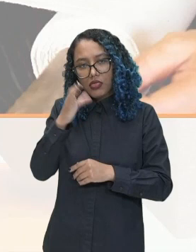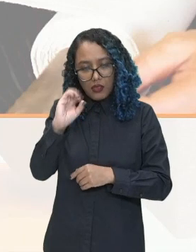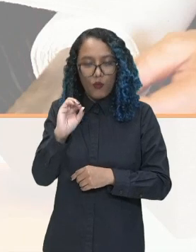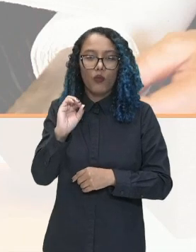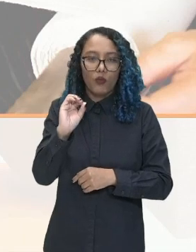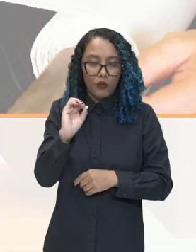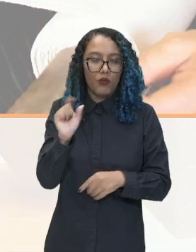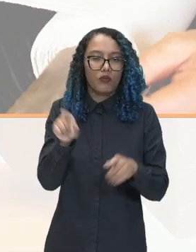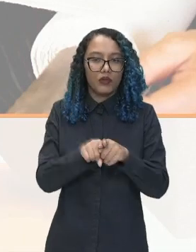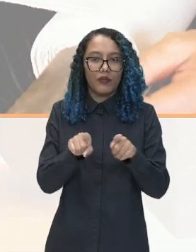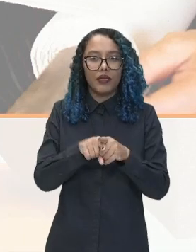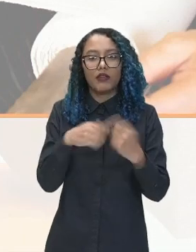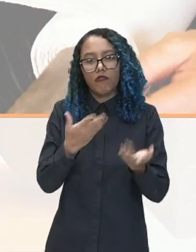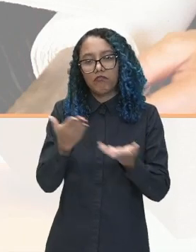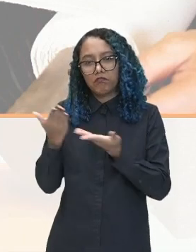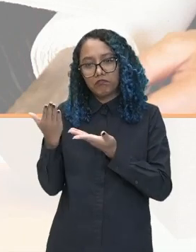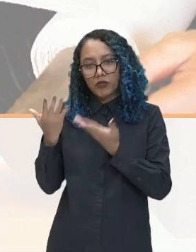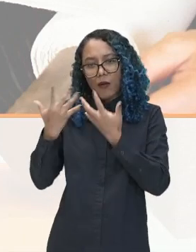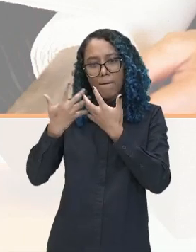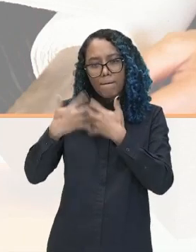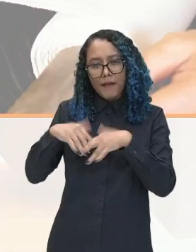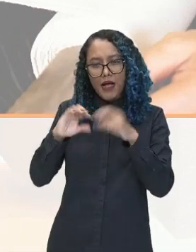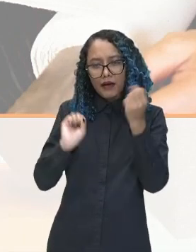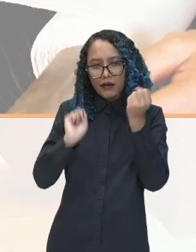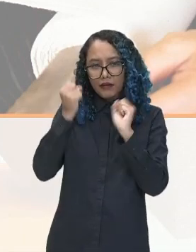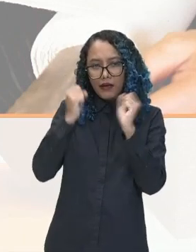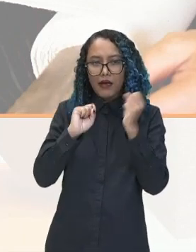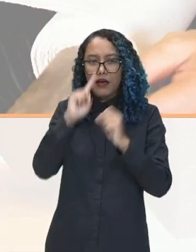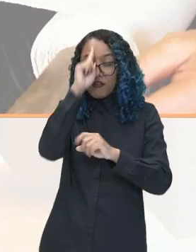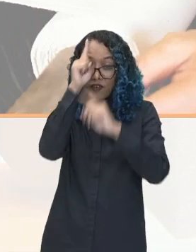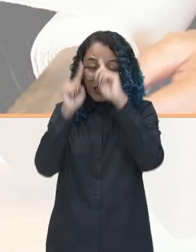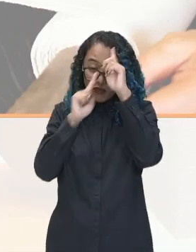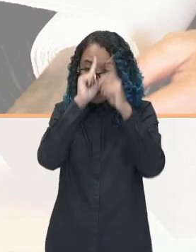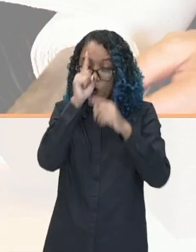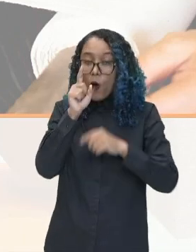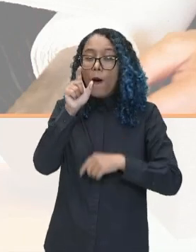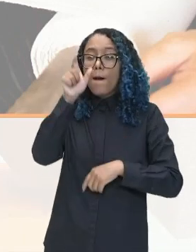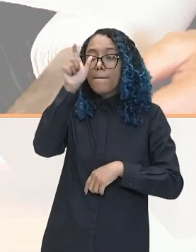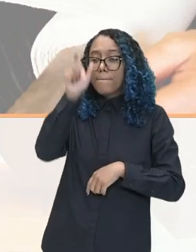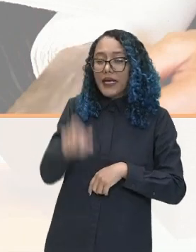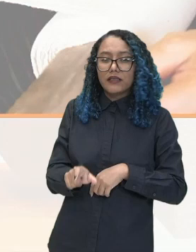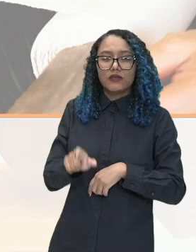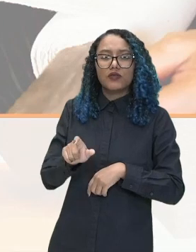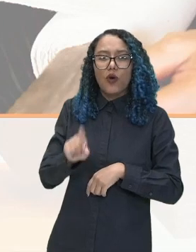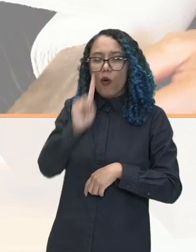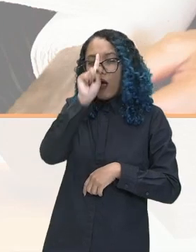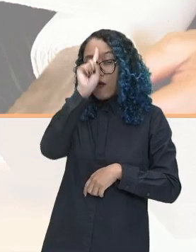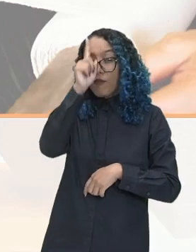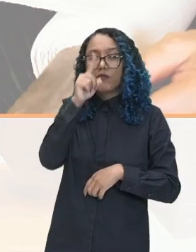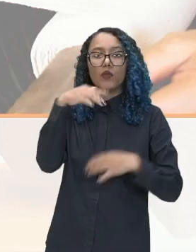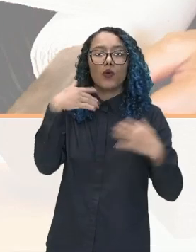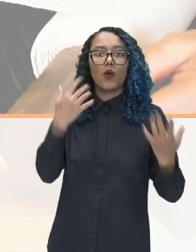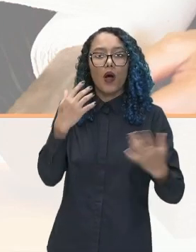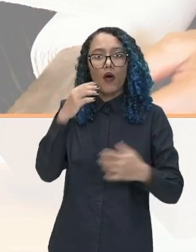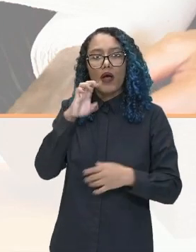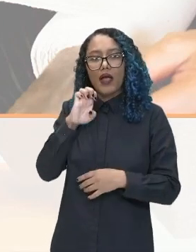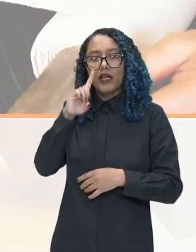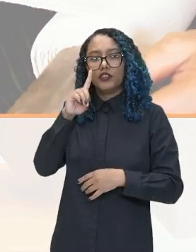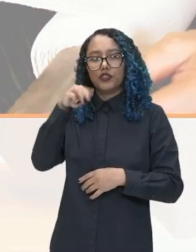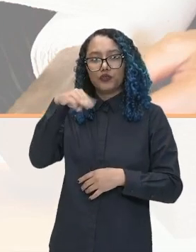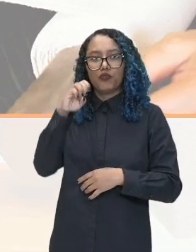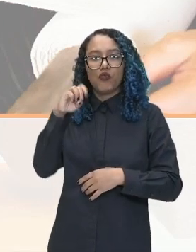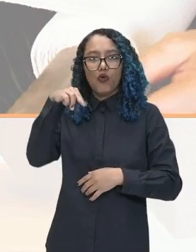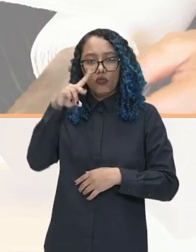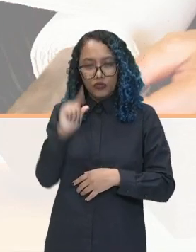a máquina de tecelagem elétrica foi inventada por Edmund Cartwright. A máquina dobrou a velocidade